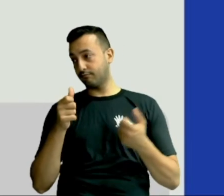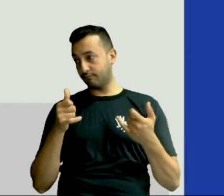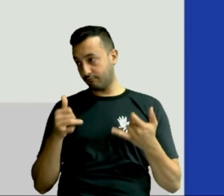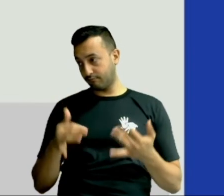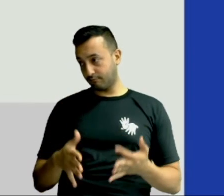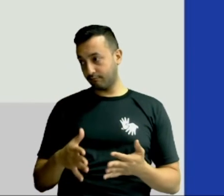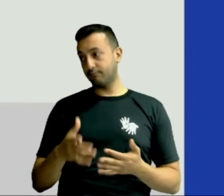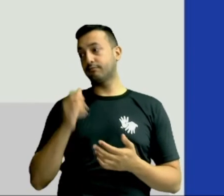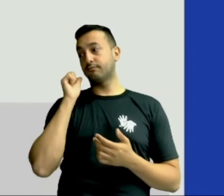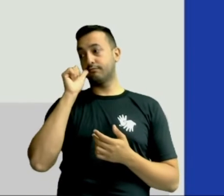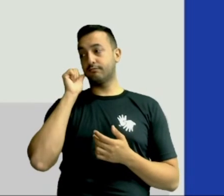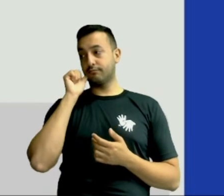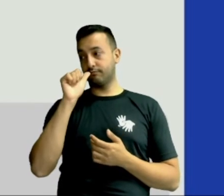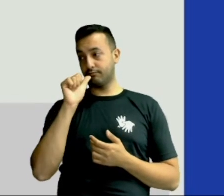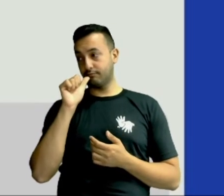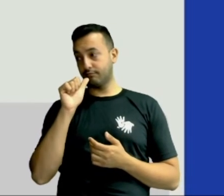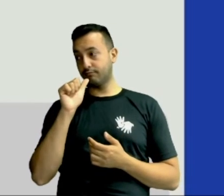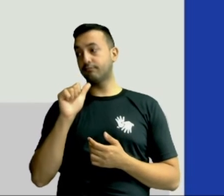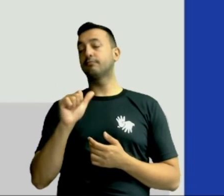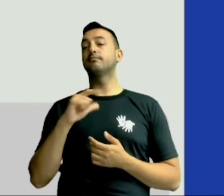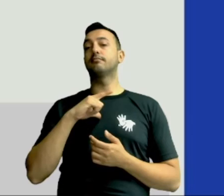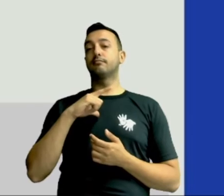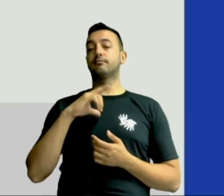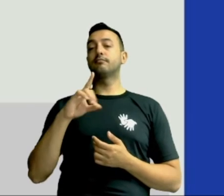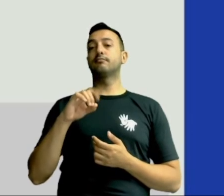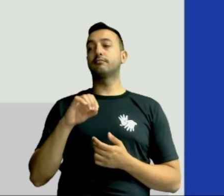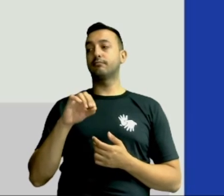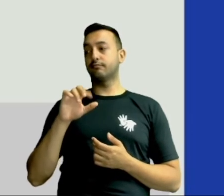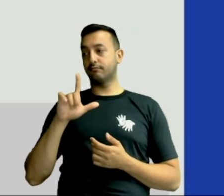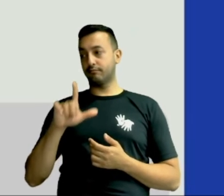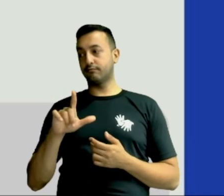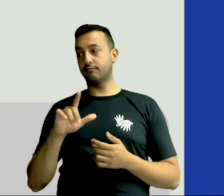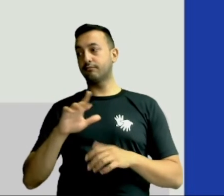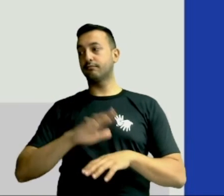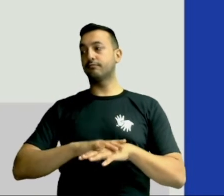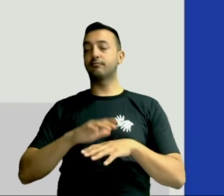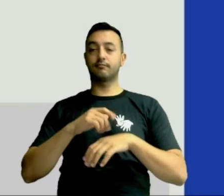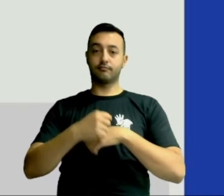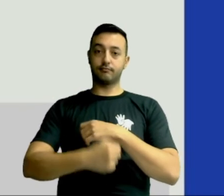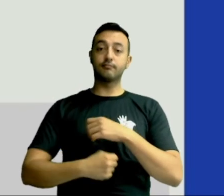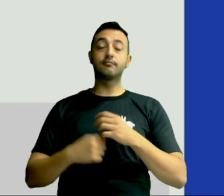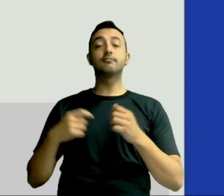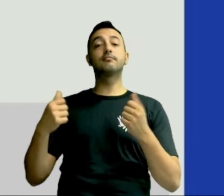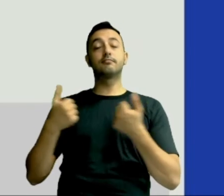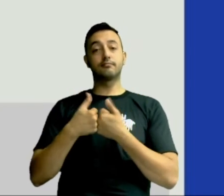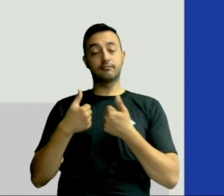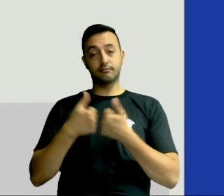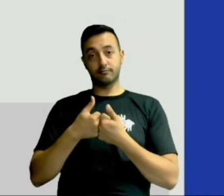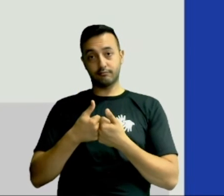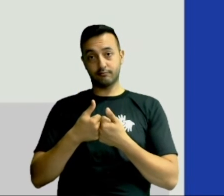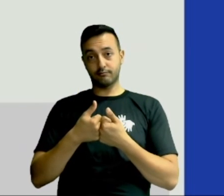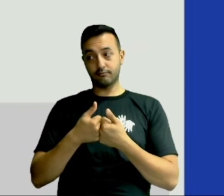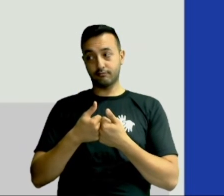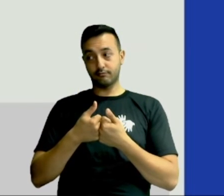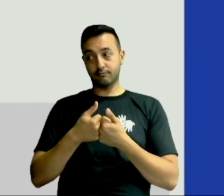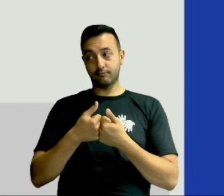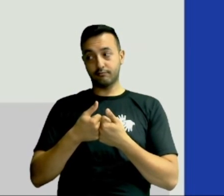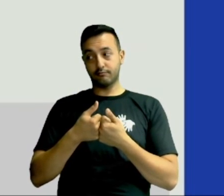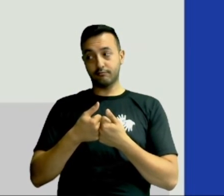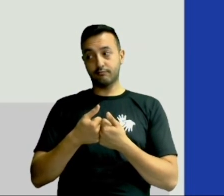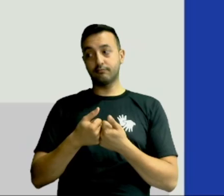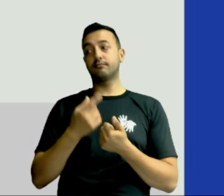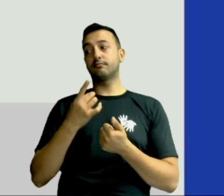temos uma Girl que está com a Doll em seus braços Então essa próxima da